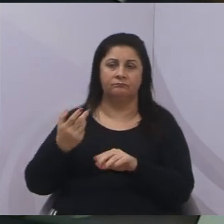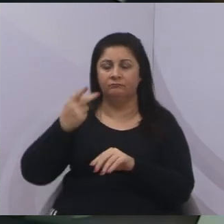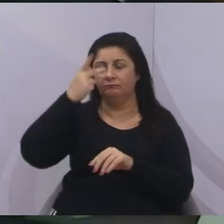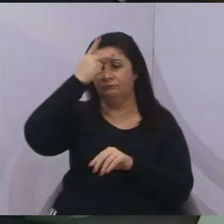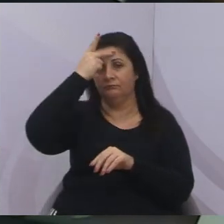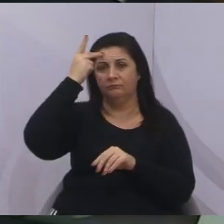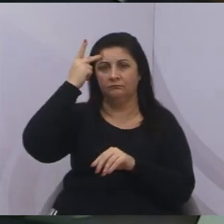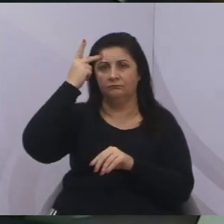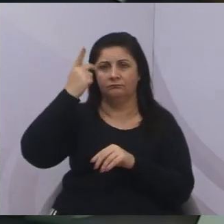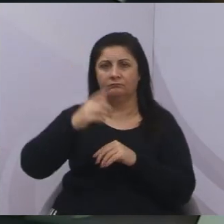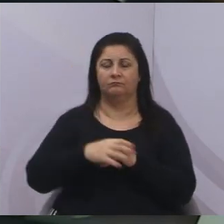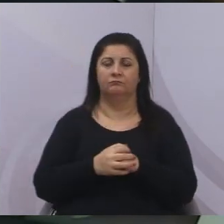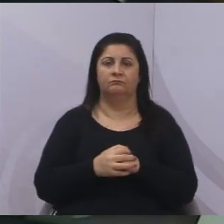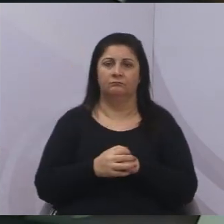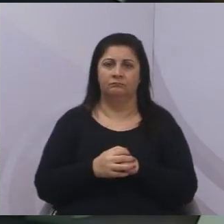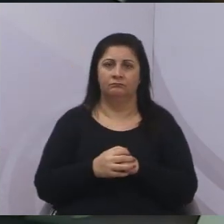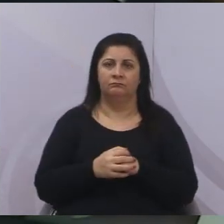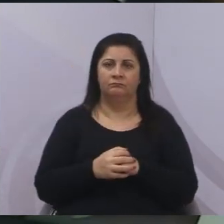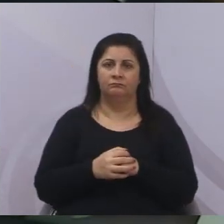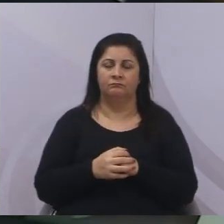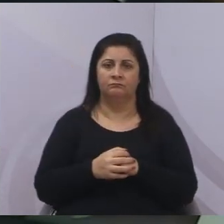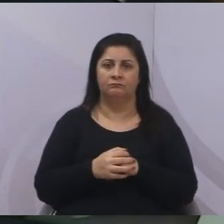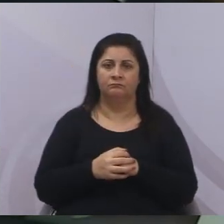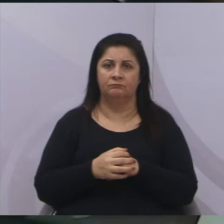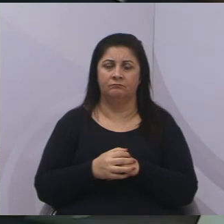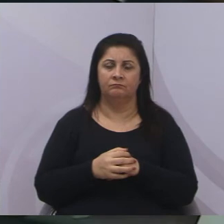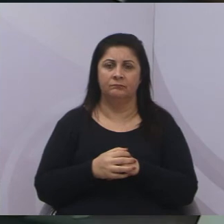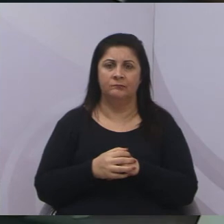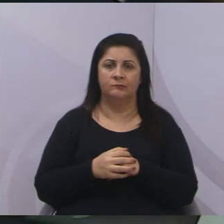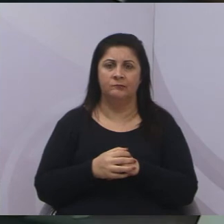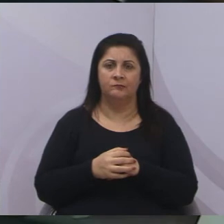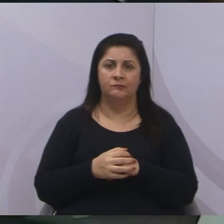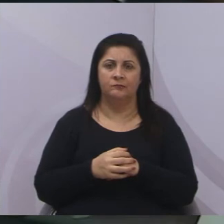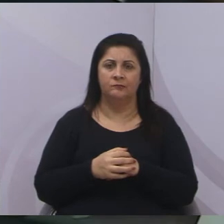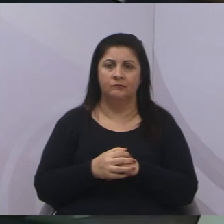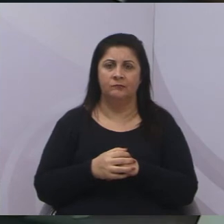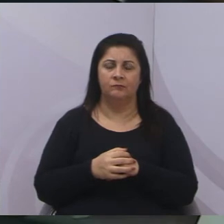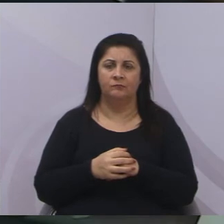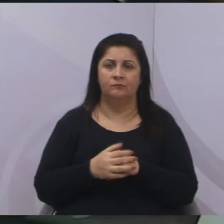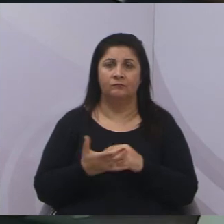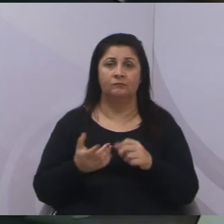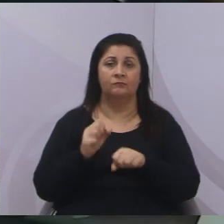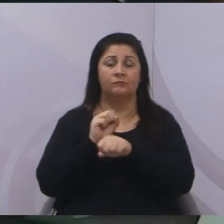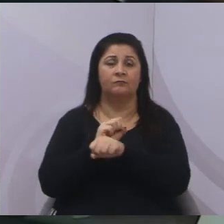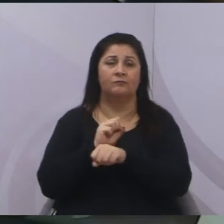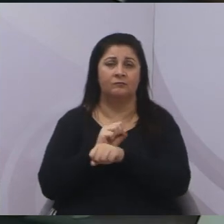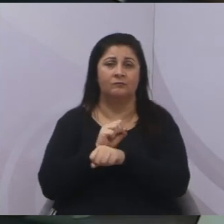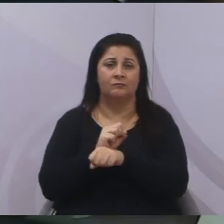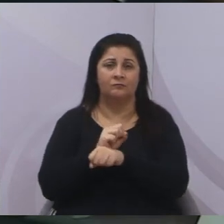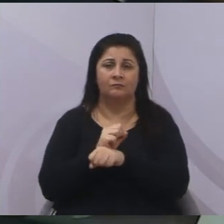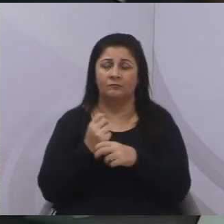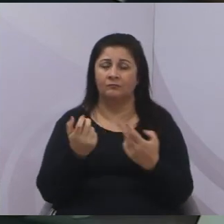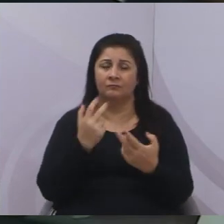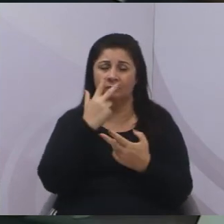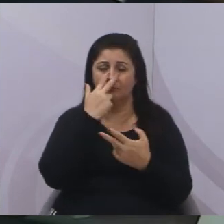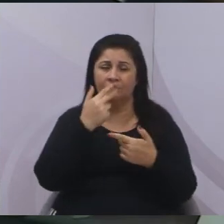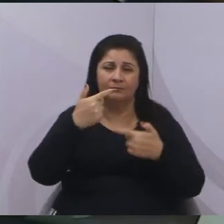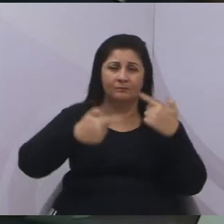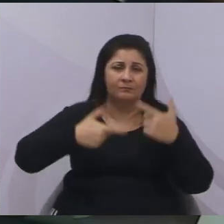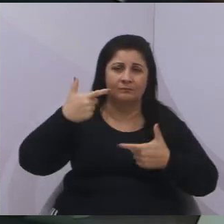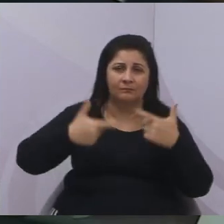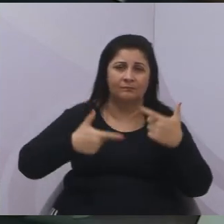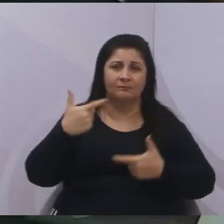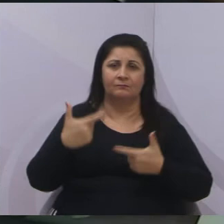pessoas que devem, nessa fileira, de uma guerra que nós estamos enfrentando